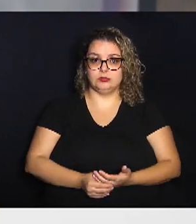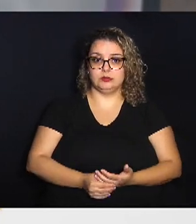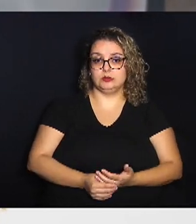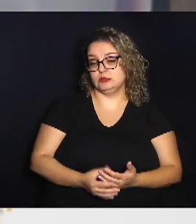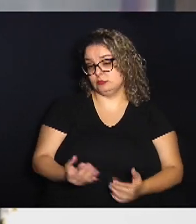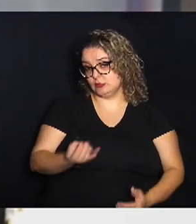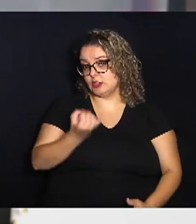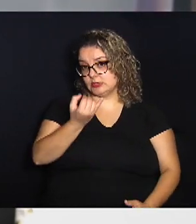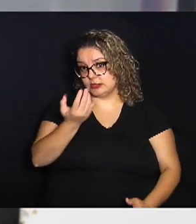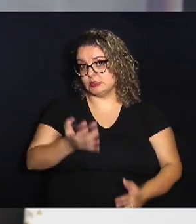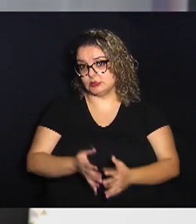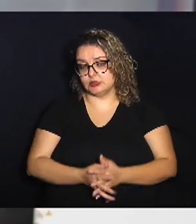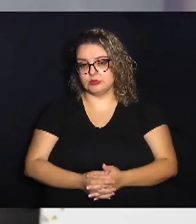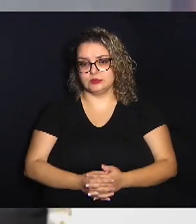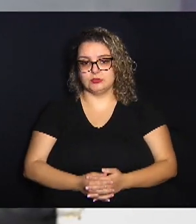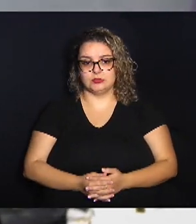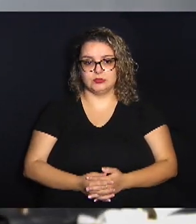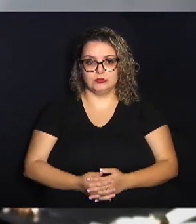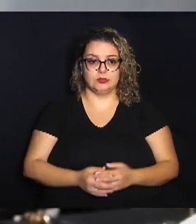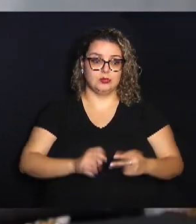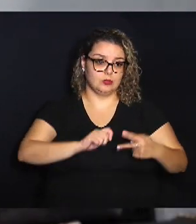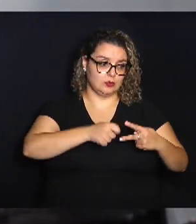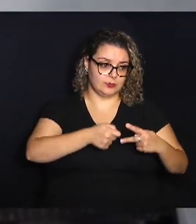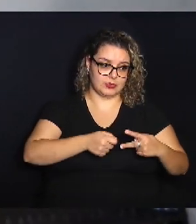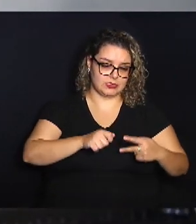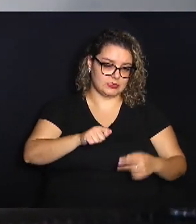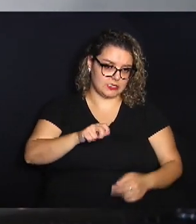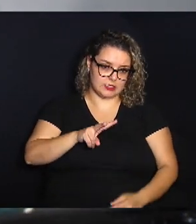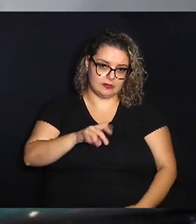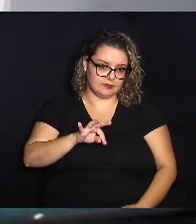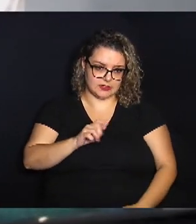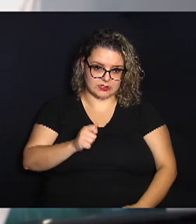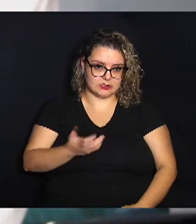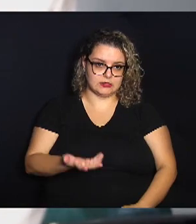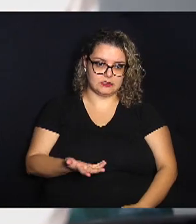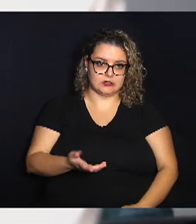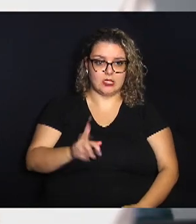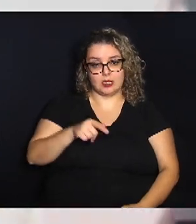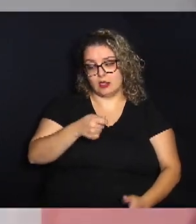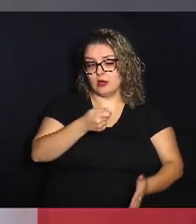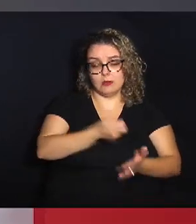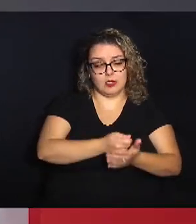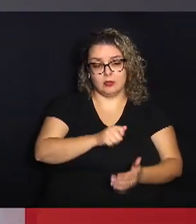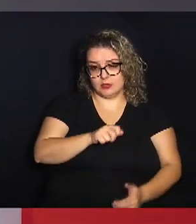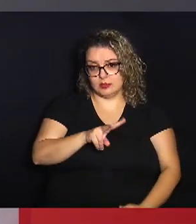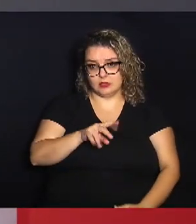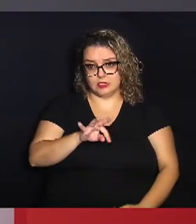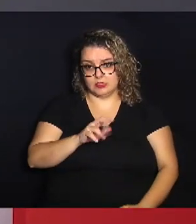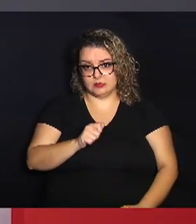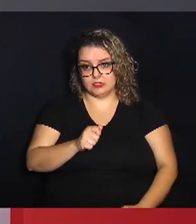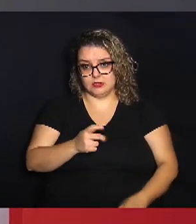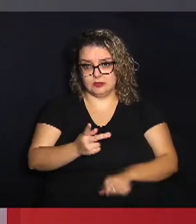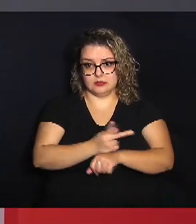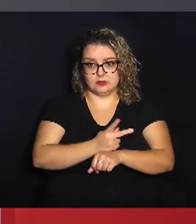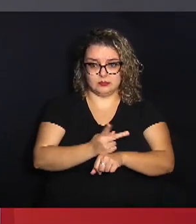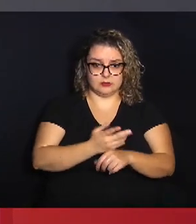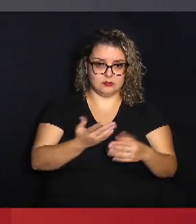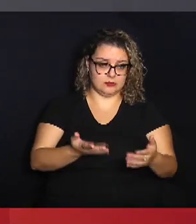importante, o Pix é à vista, né? O Pix não deixa de ser um pagamento à vista. É procurar justamente